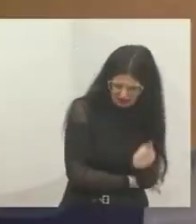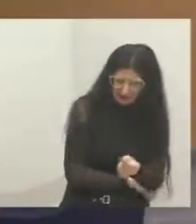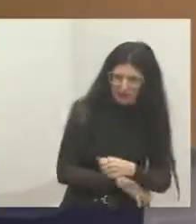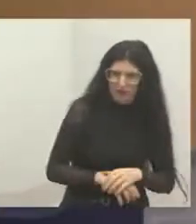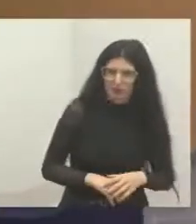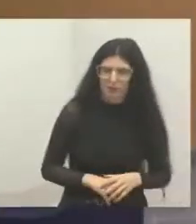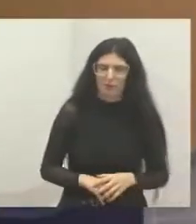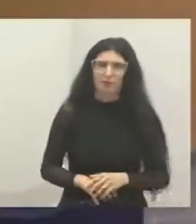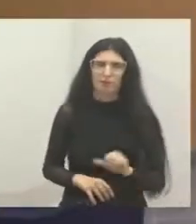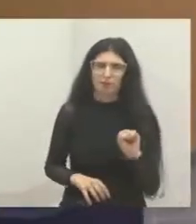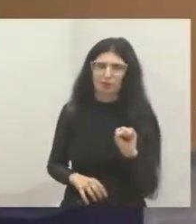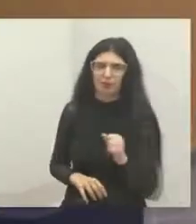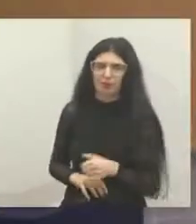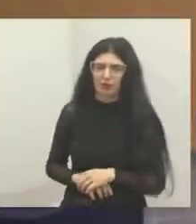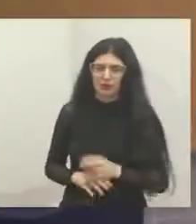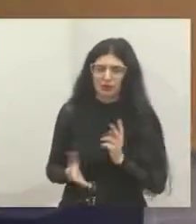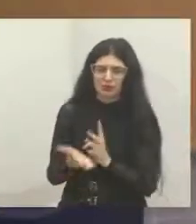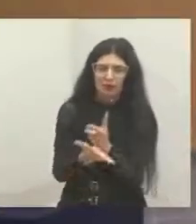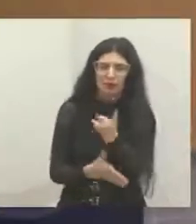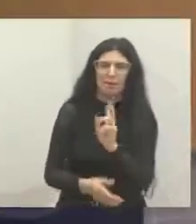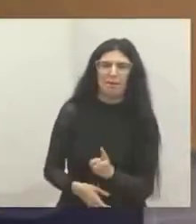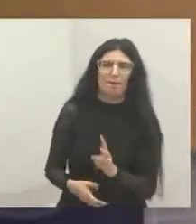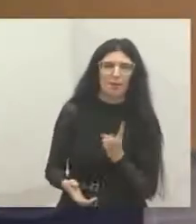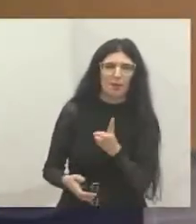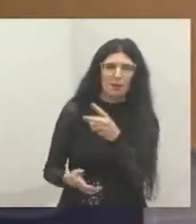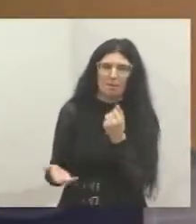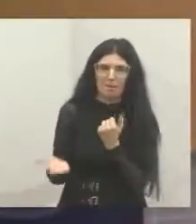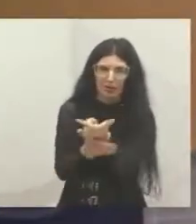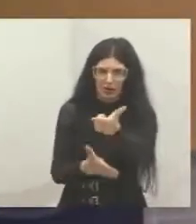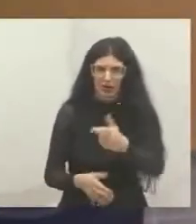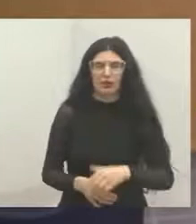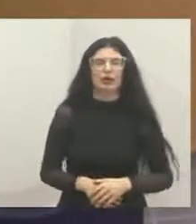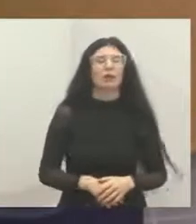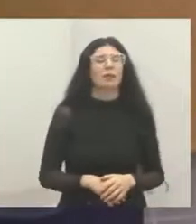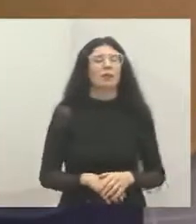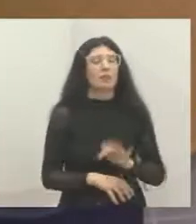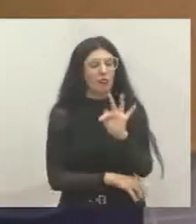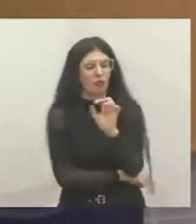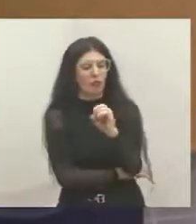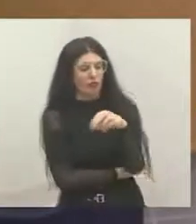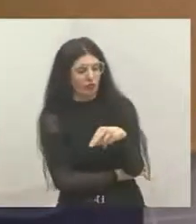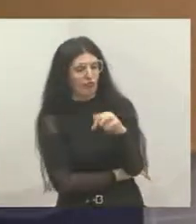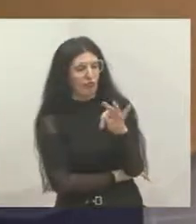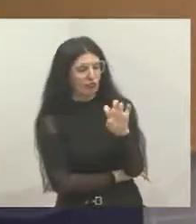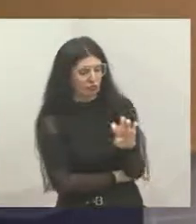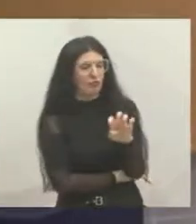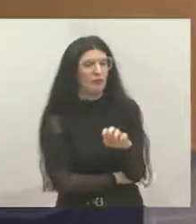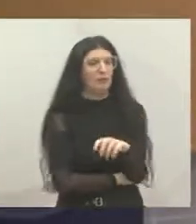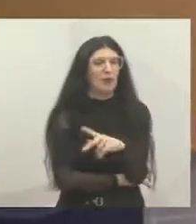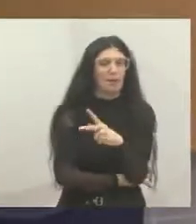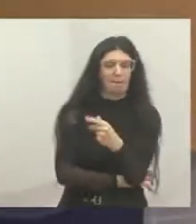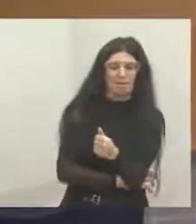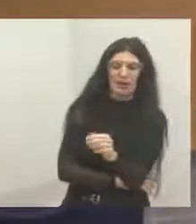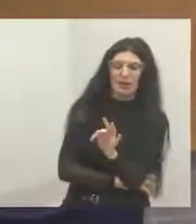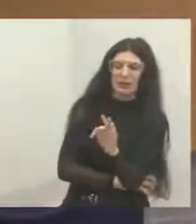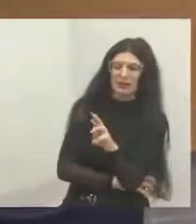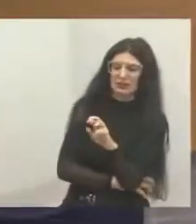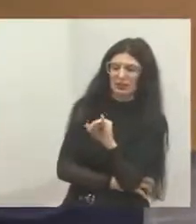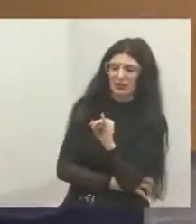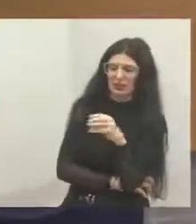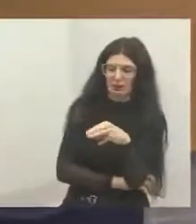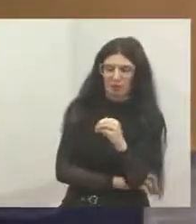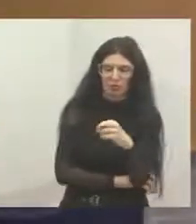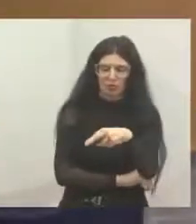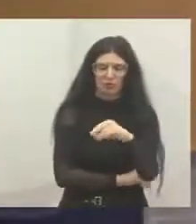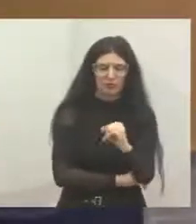Nós vamos estar aqui no quadro de receitas por fontes, né? Nós vamos ter aqui receita patrimonial. Então, na